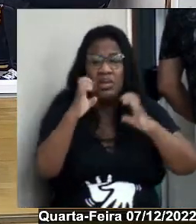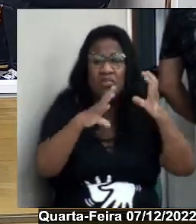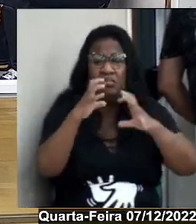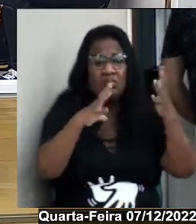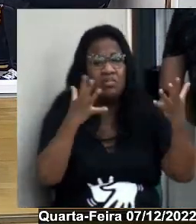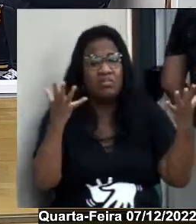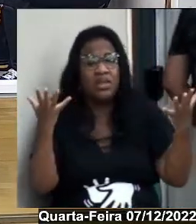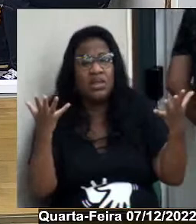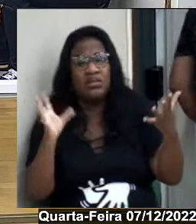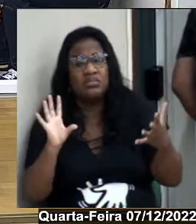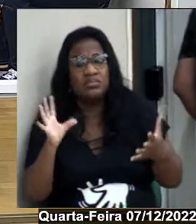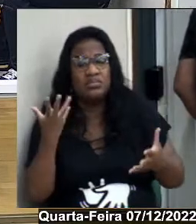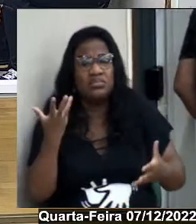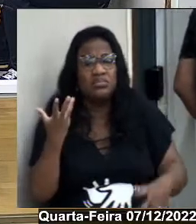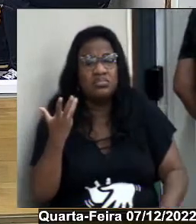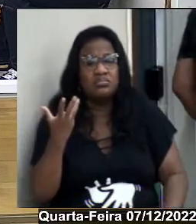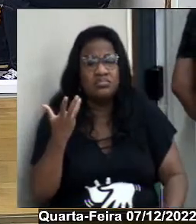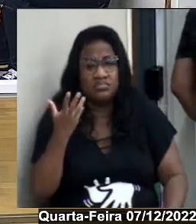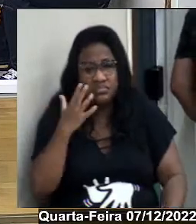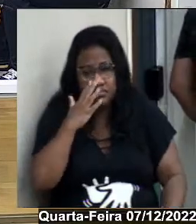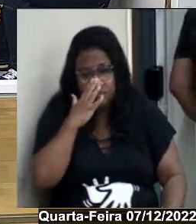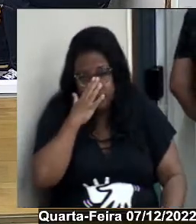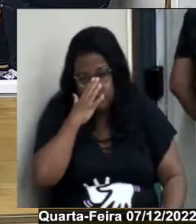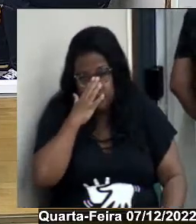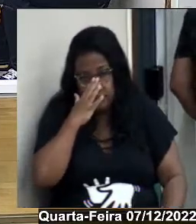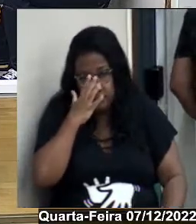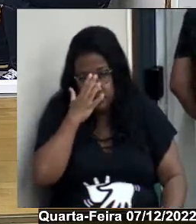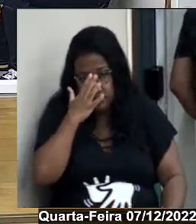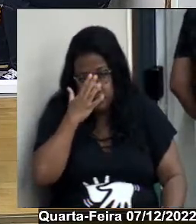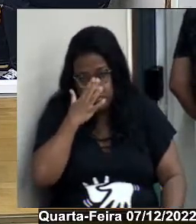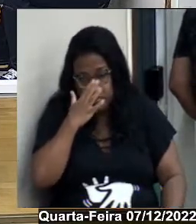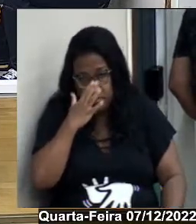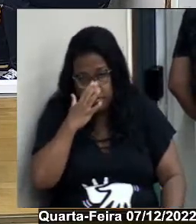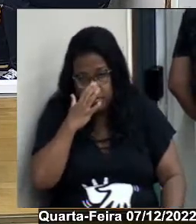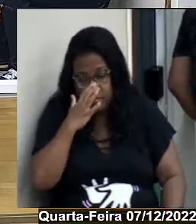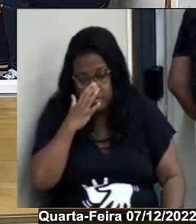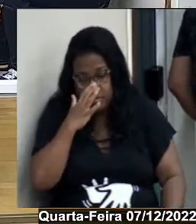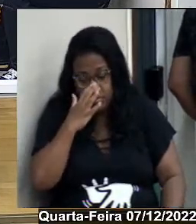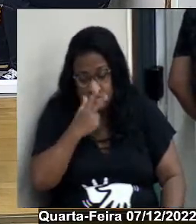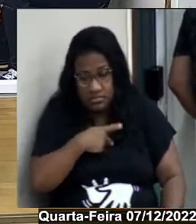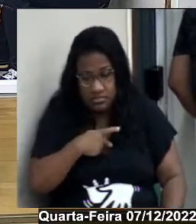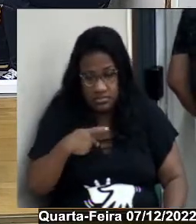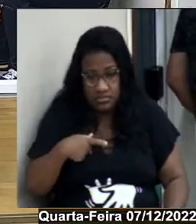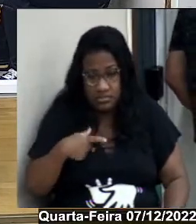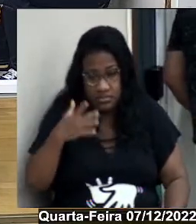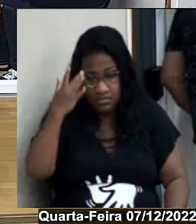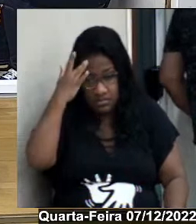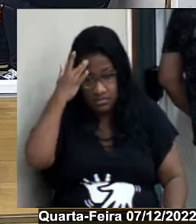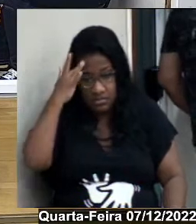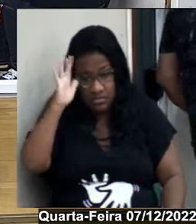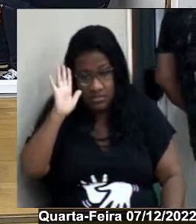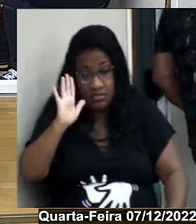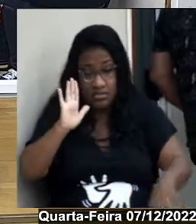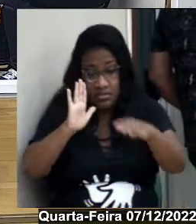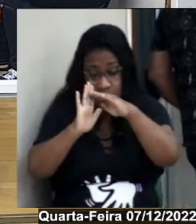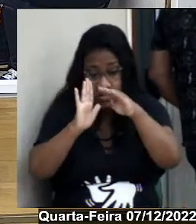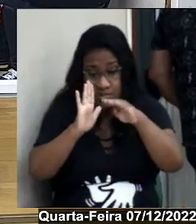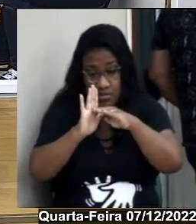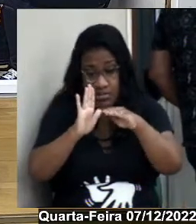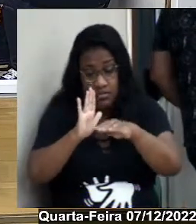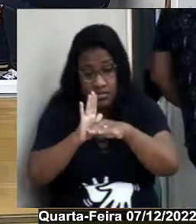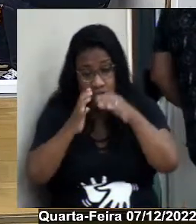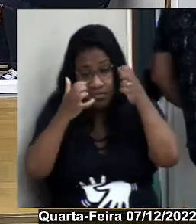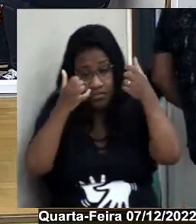projeto está no trâmite normal. Você vai garantir minha fala? Está garantida a sua fala. Prossiga. Presidente, o senhor mal sabe o que esse projeto